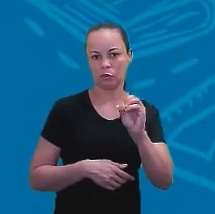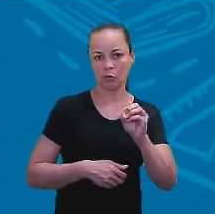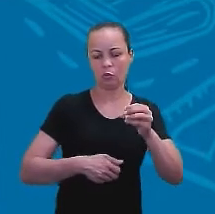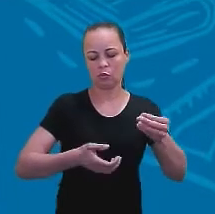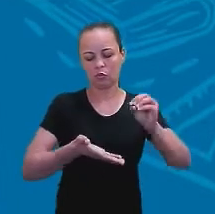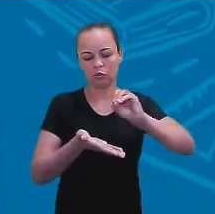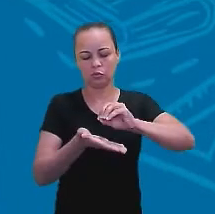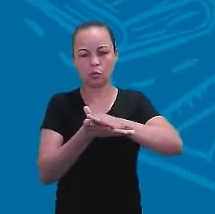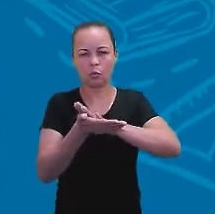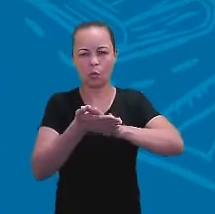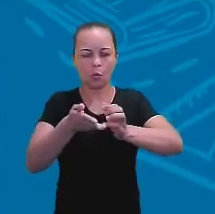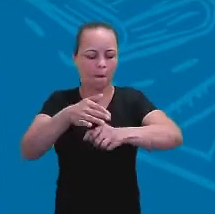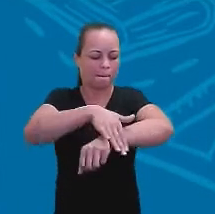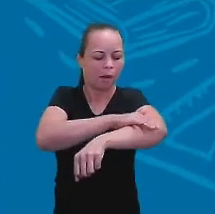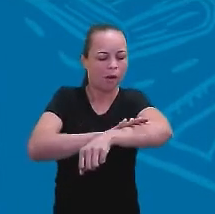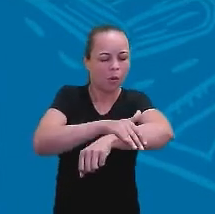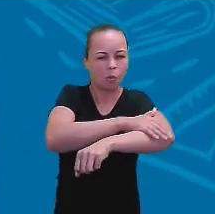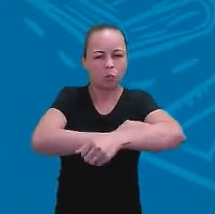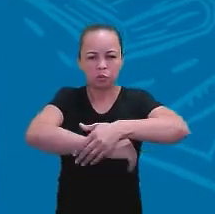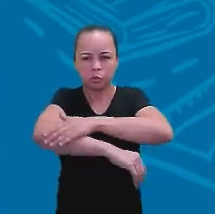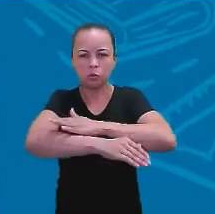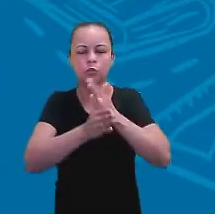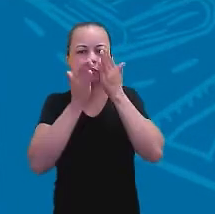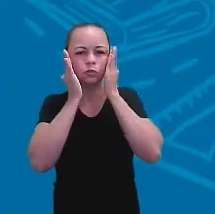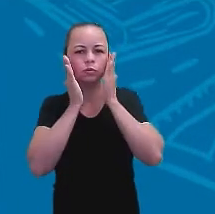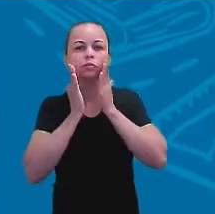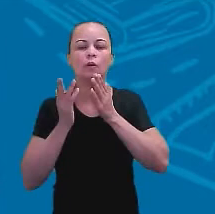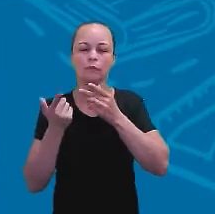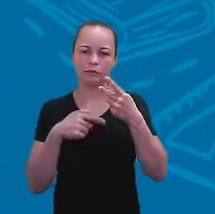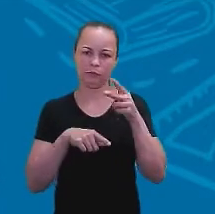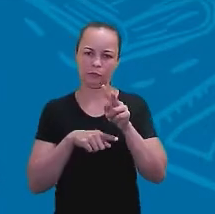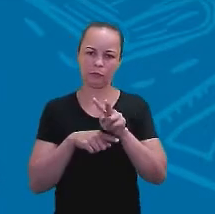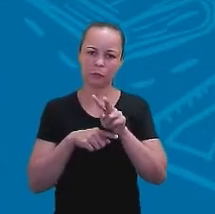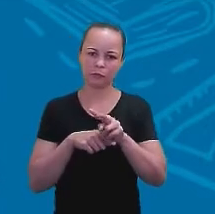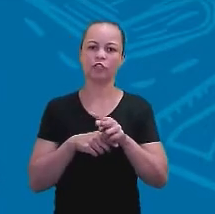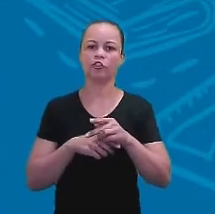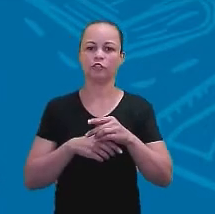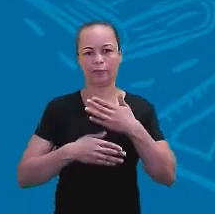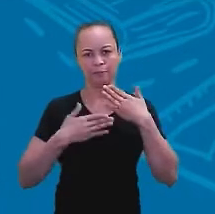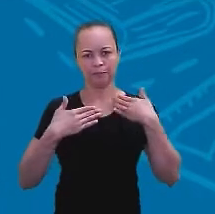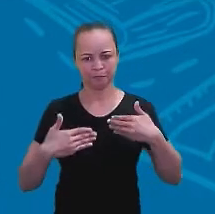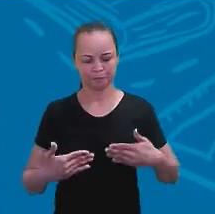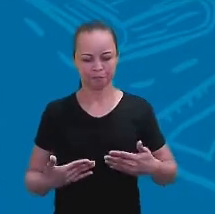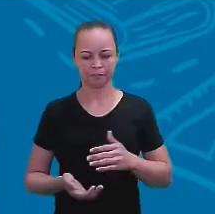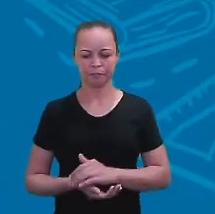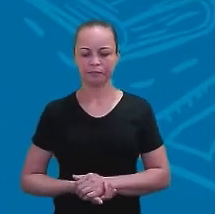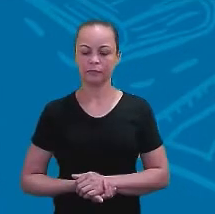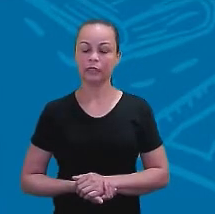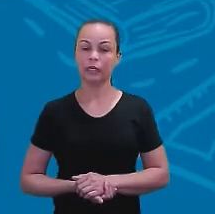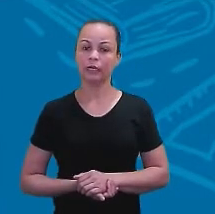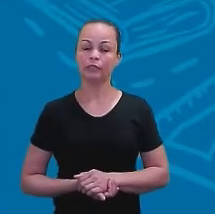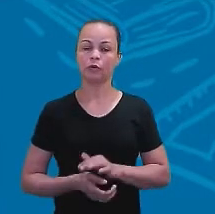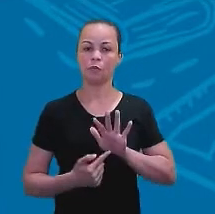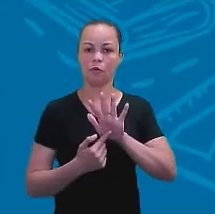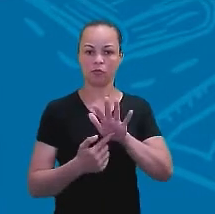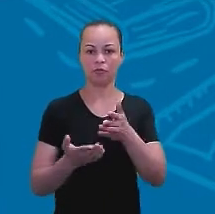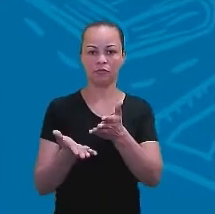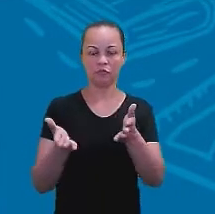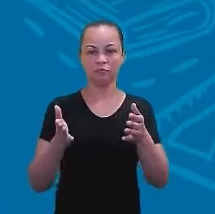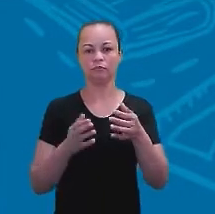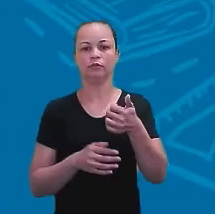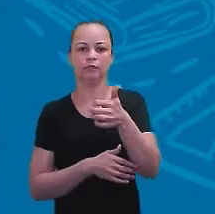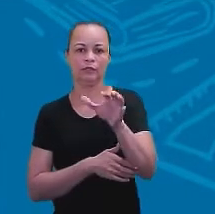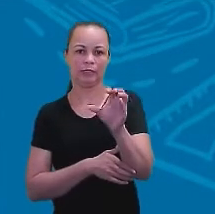sempre proteção contra esses raios solares, tá certo? E aí eu trago para vocês 10 cuidados que você